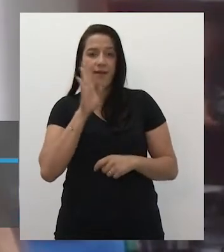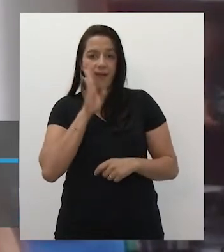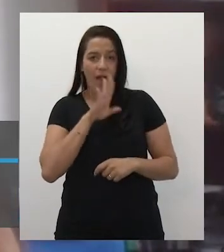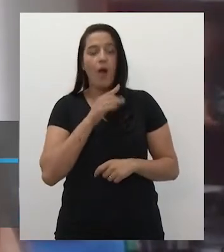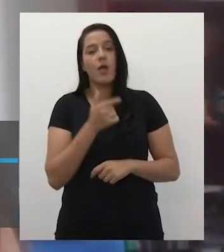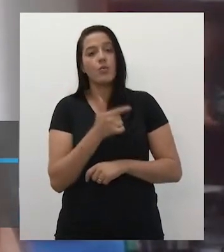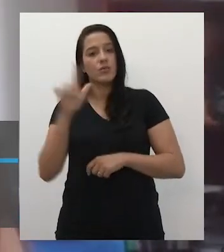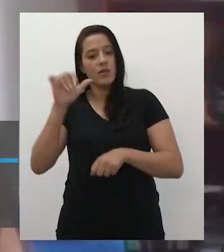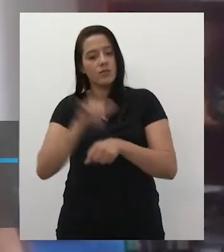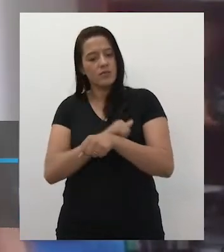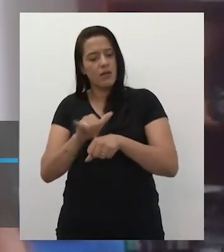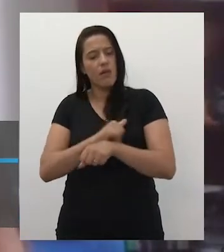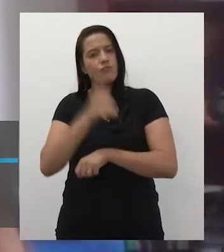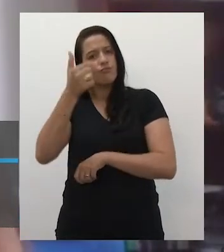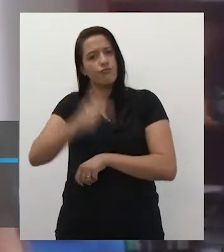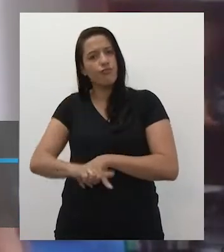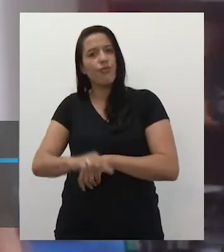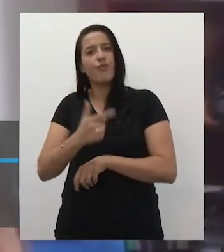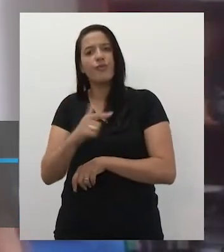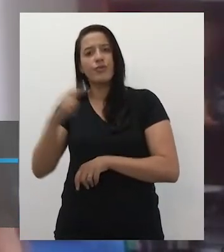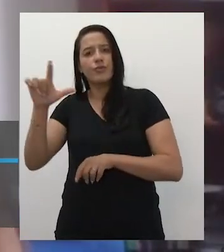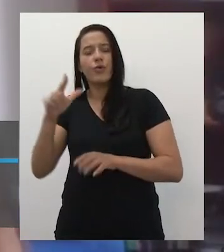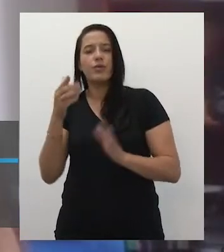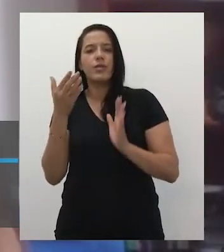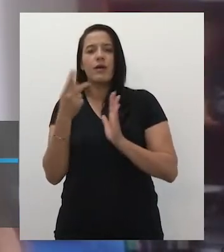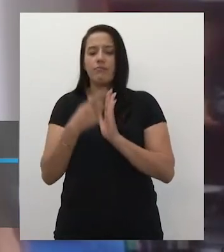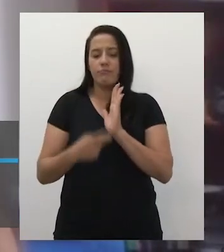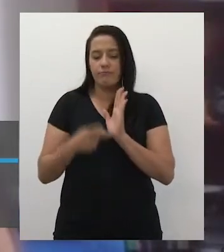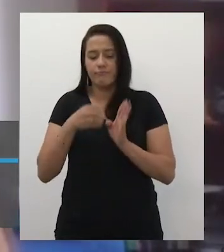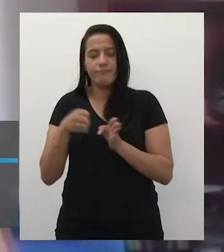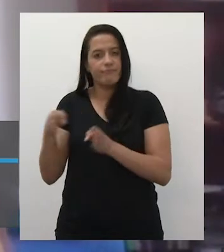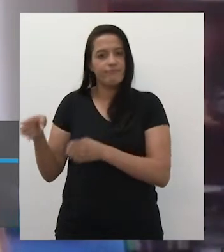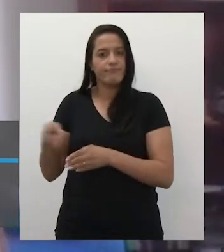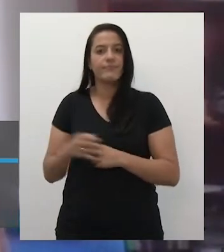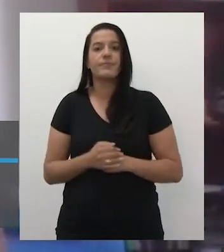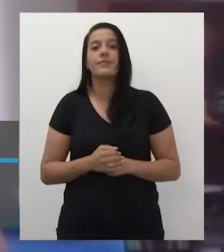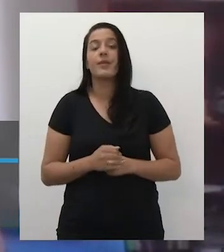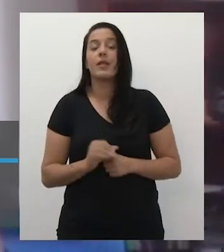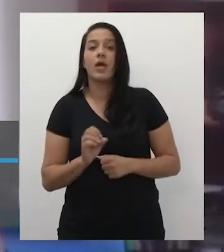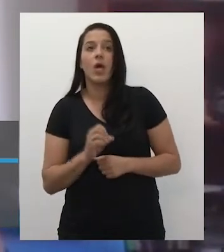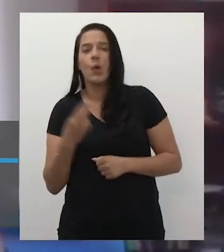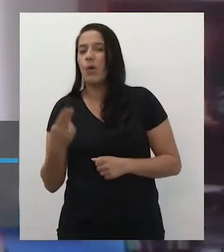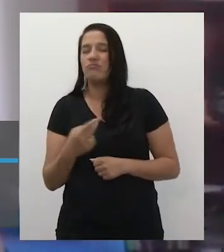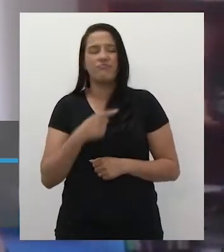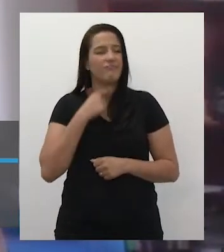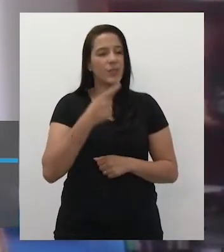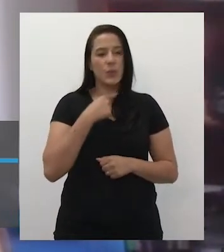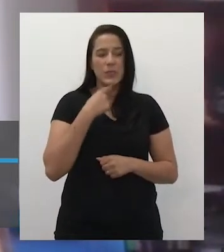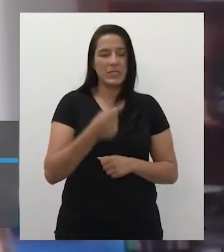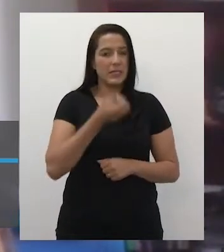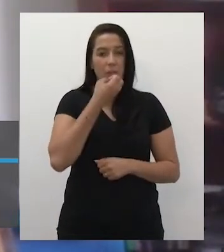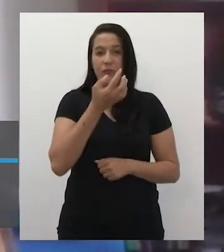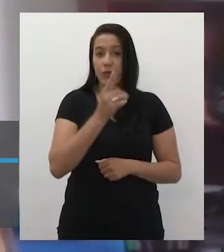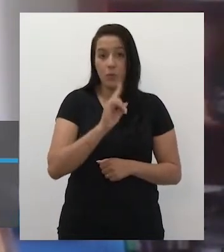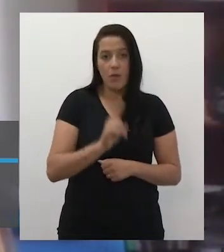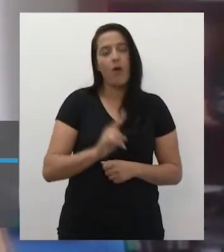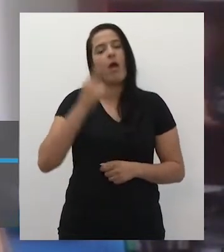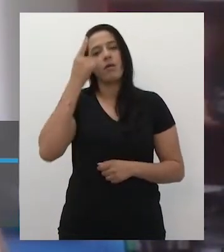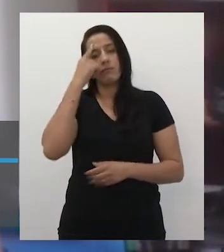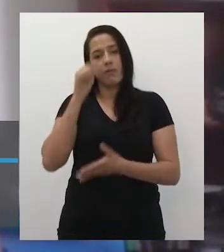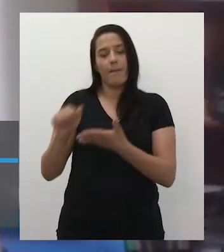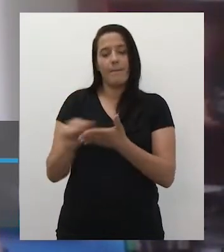eu dediquei um tempo a mais, e isso deu certo. Então, essa foi uma estratégia legal. Se foi uma estratégia legal, eu posso usar